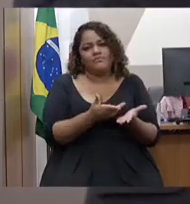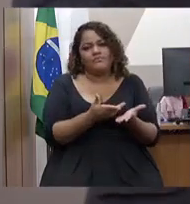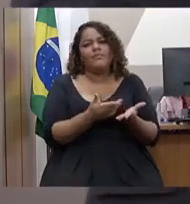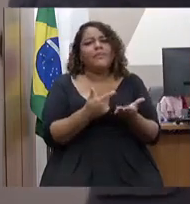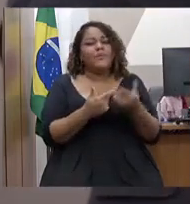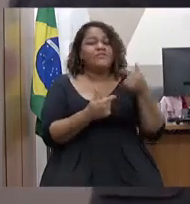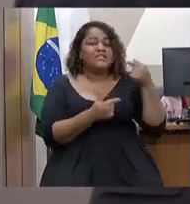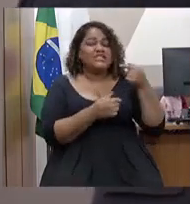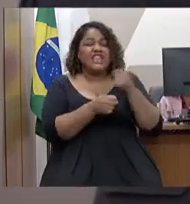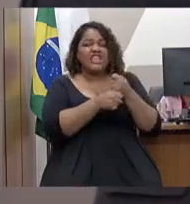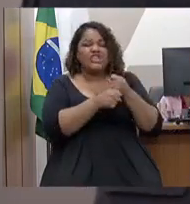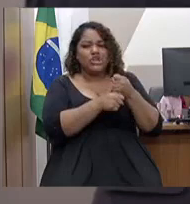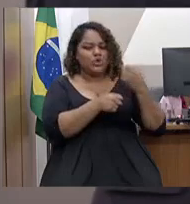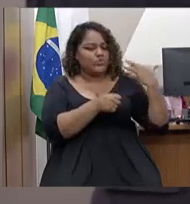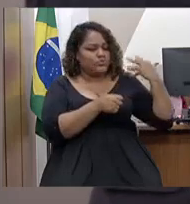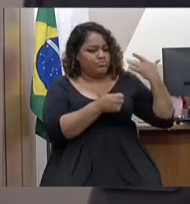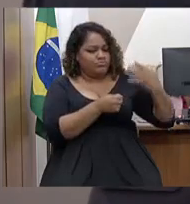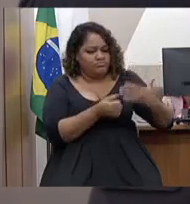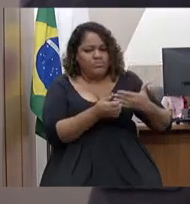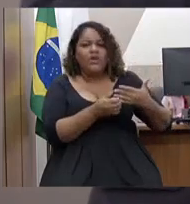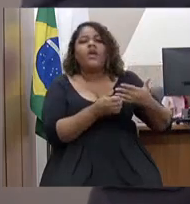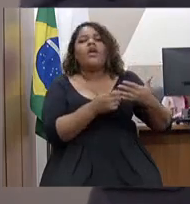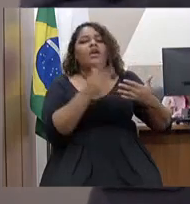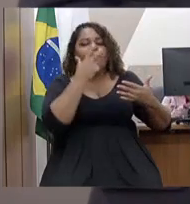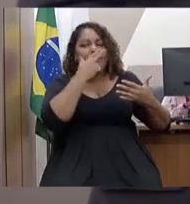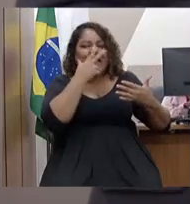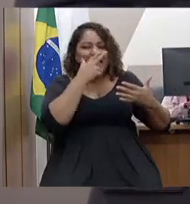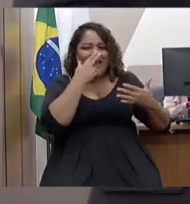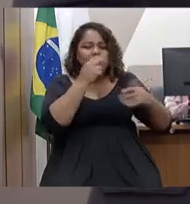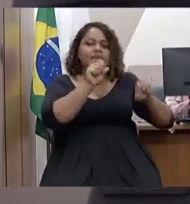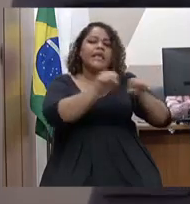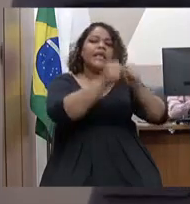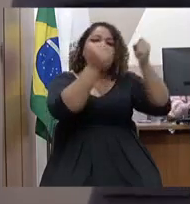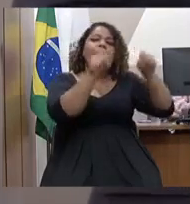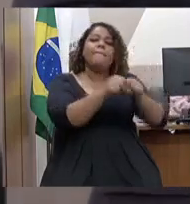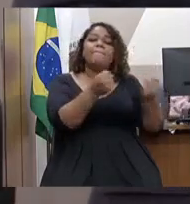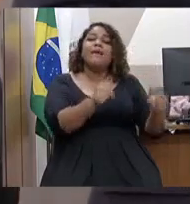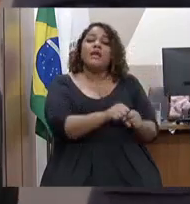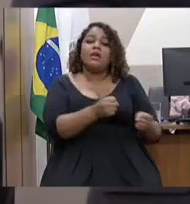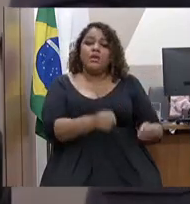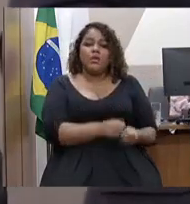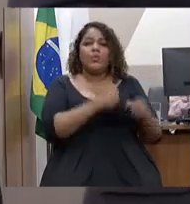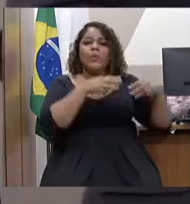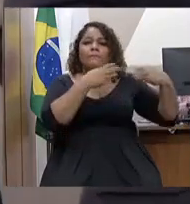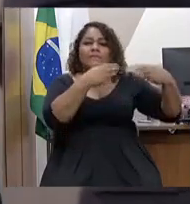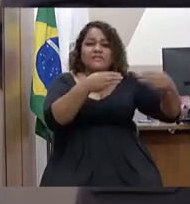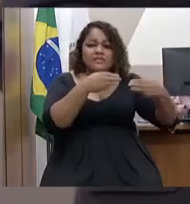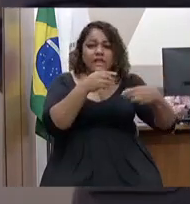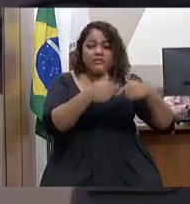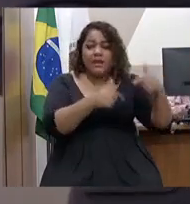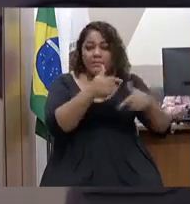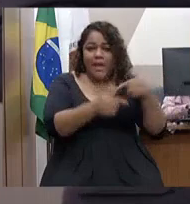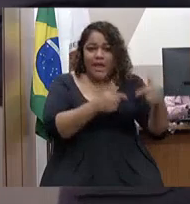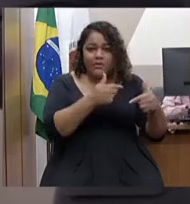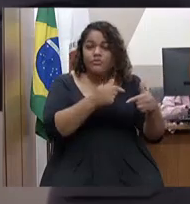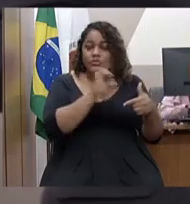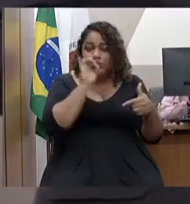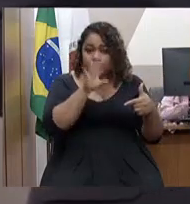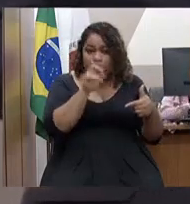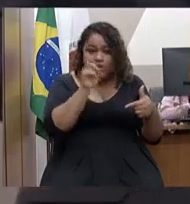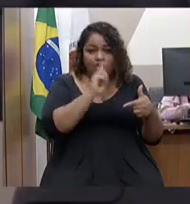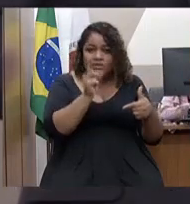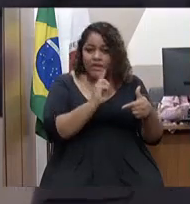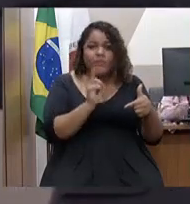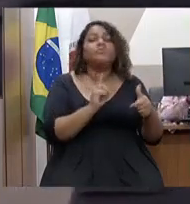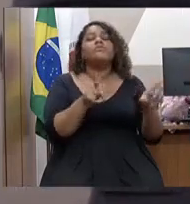sete anos desmantelando ou tentando desmantelar o ministério trabalho não é só o ministério a trabalho são todos os instrumentos